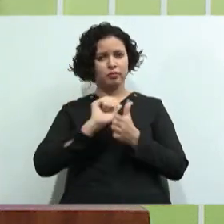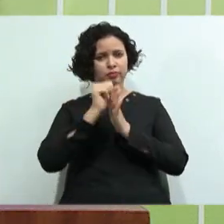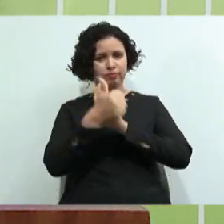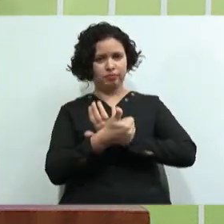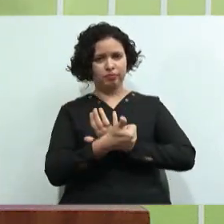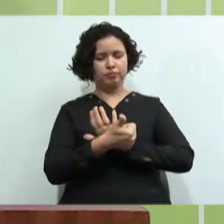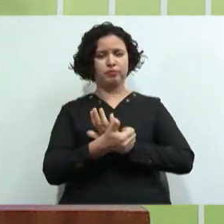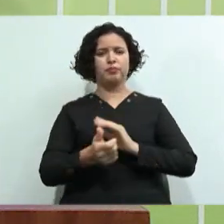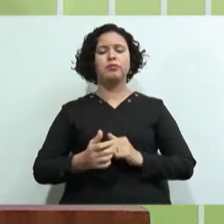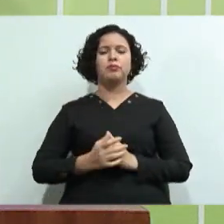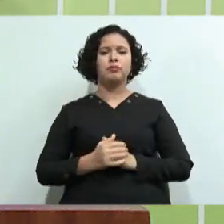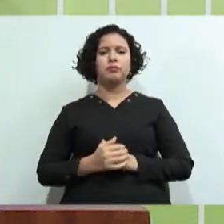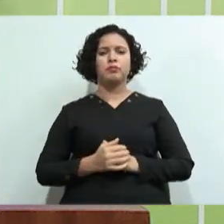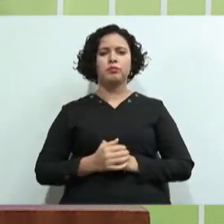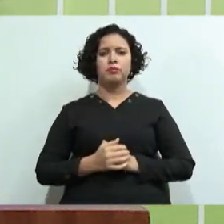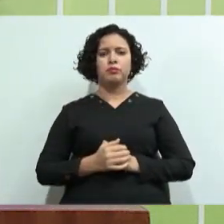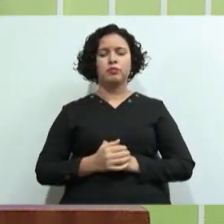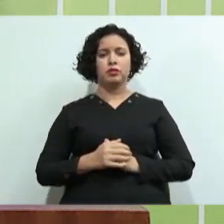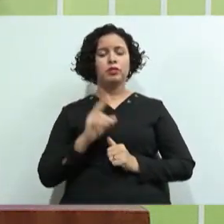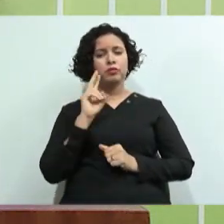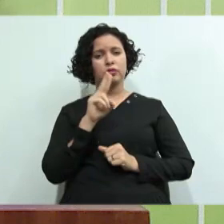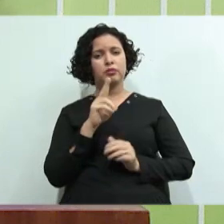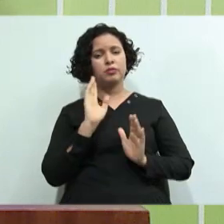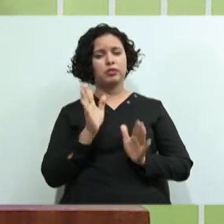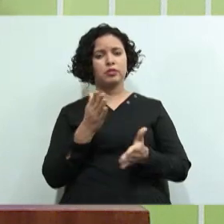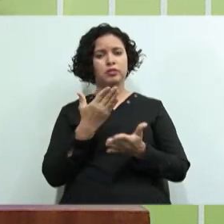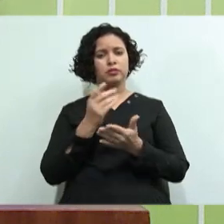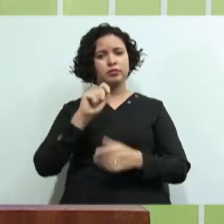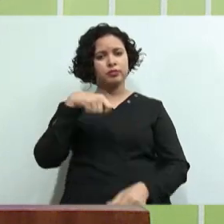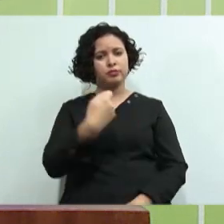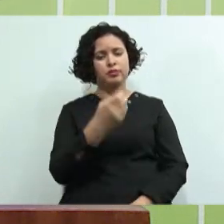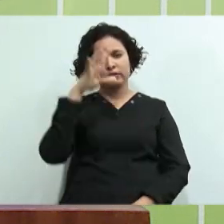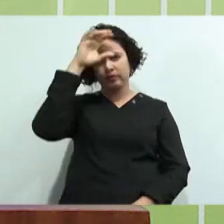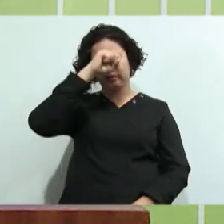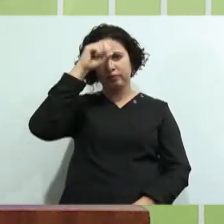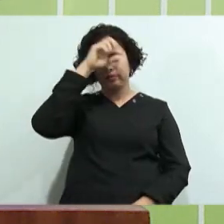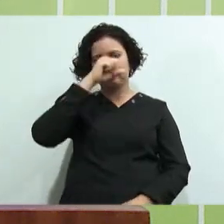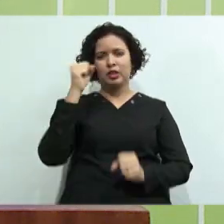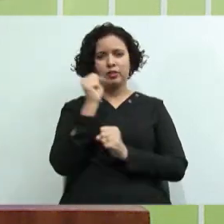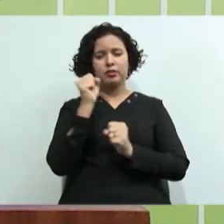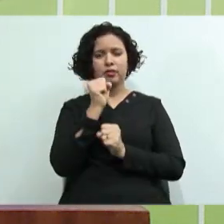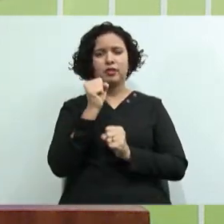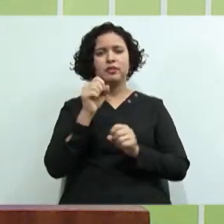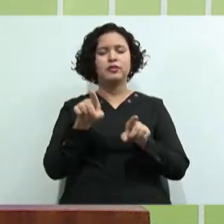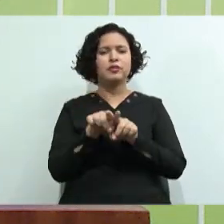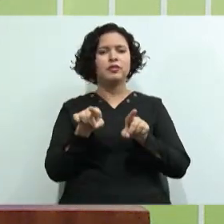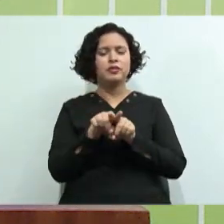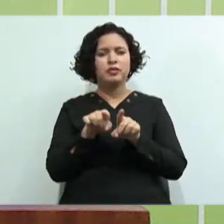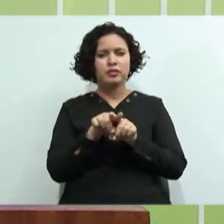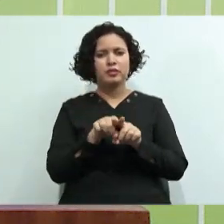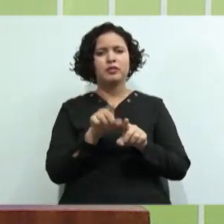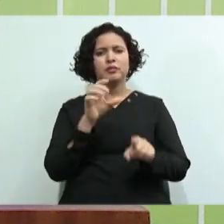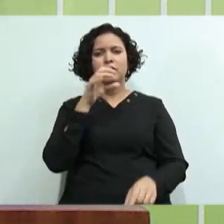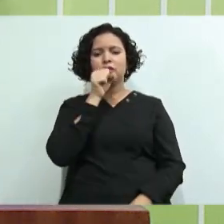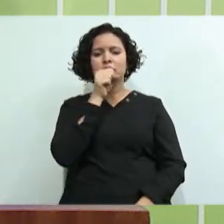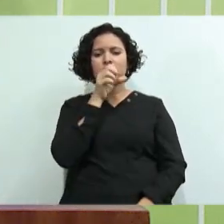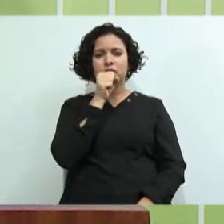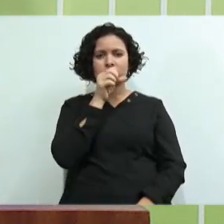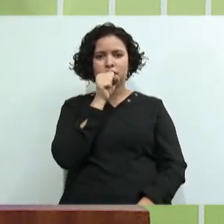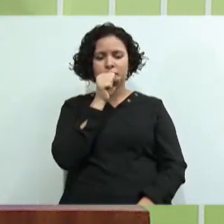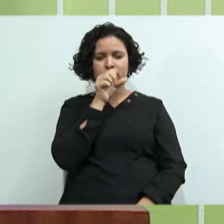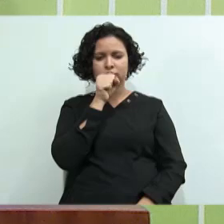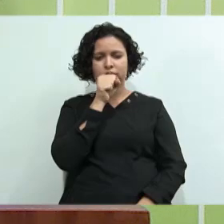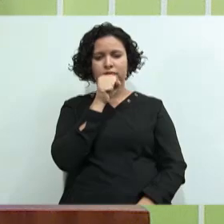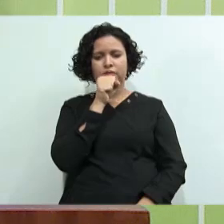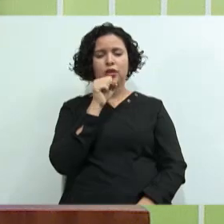de mão. E aí a gente viu o sinal de aprender, o sinal de adorar e o sinal de laranja, que todos são com